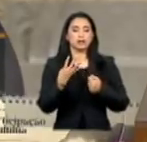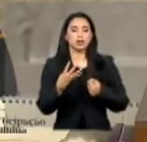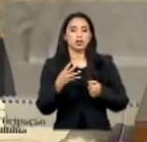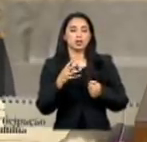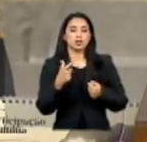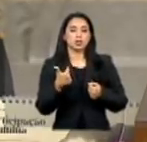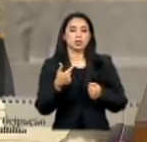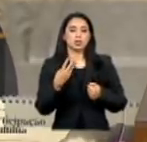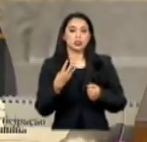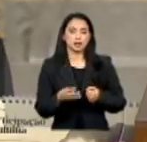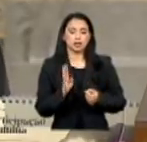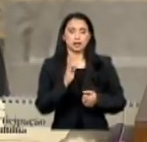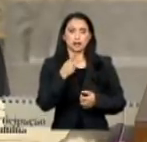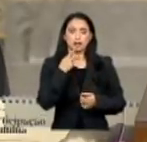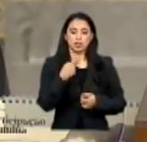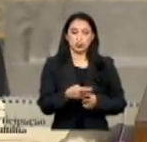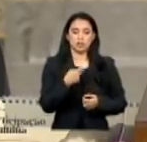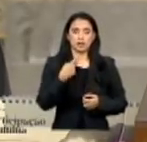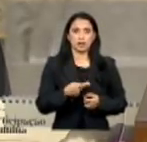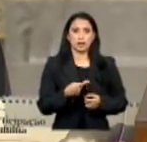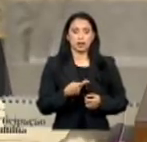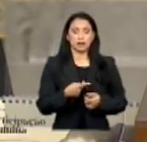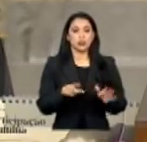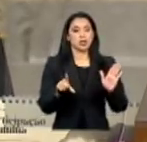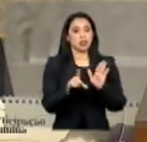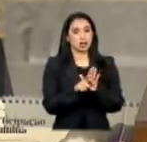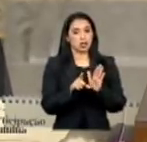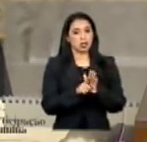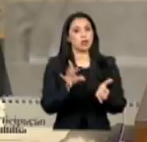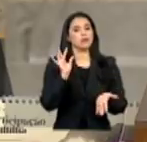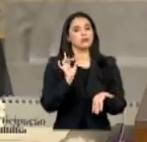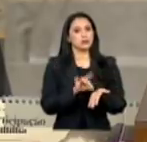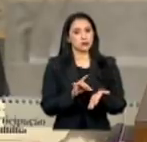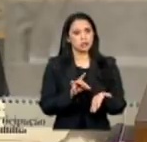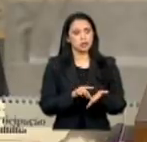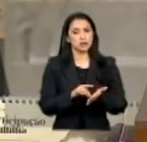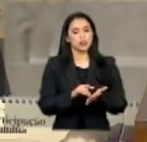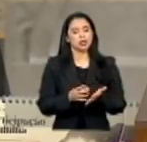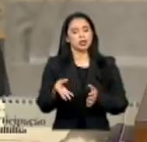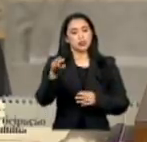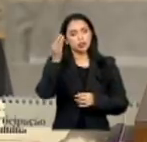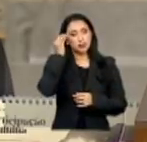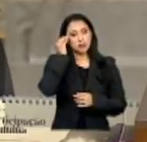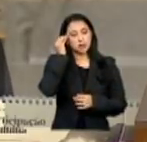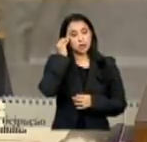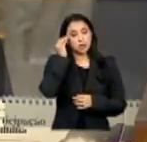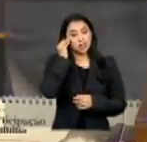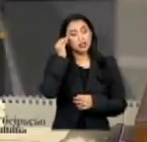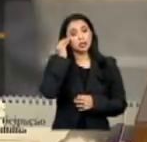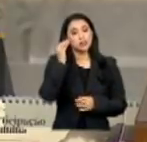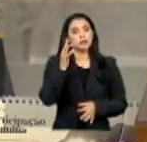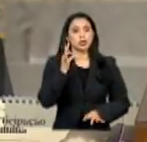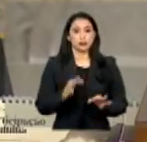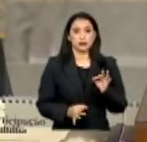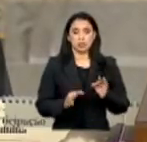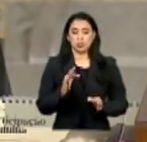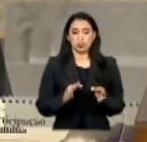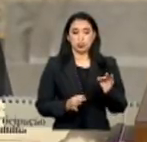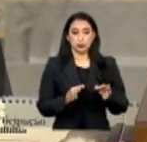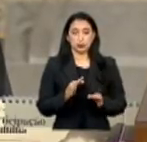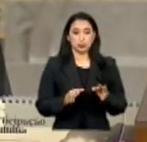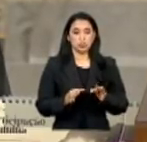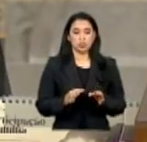referido trata se de dispositivo legal válido vigente cuja interpretação por grande parte dos juízes no território